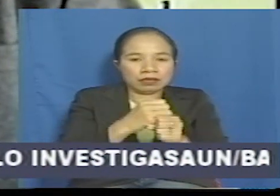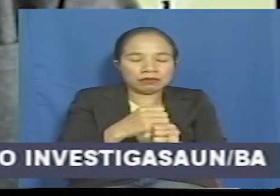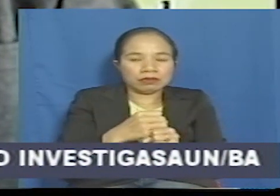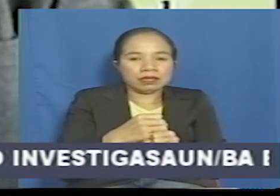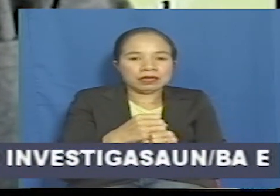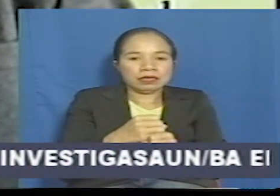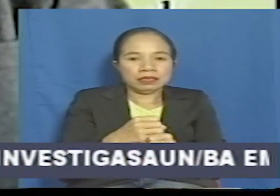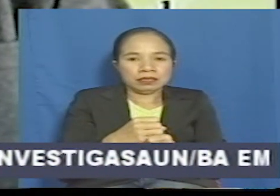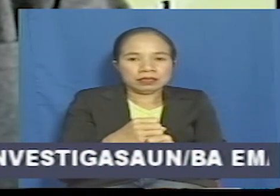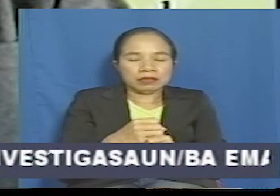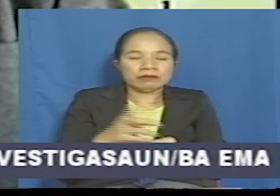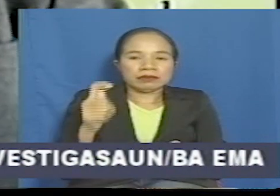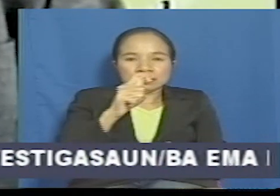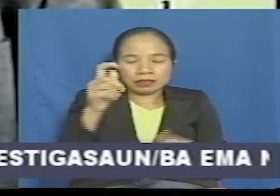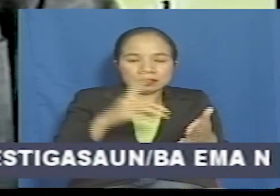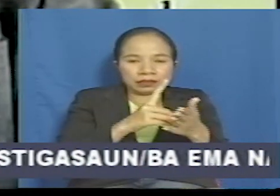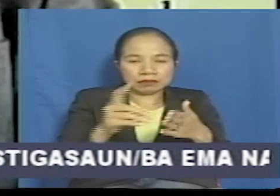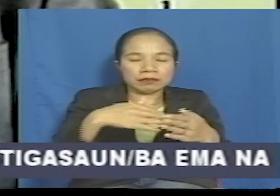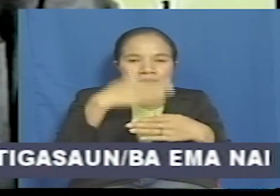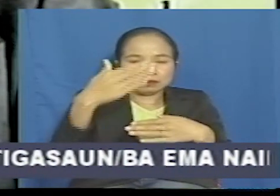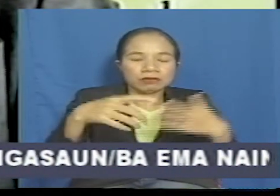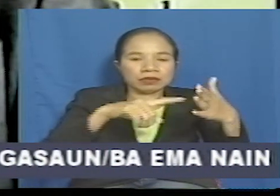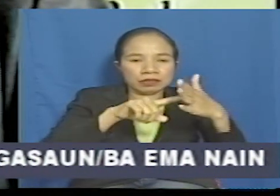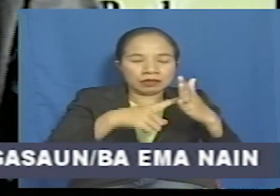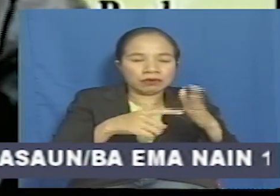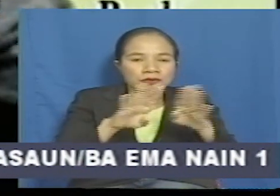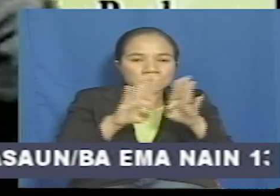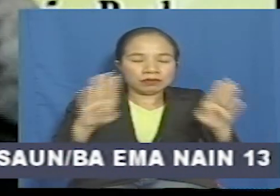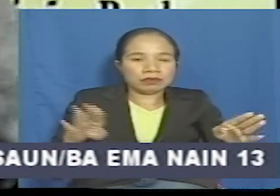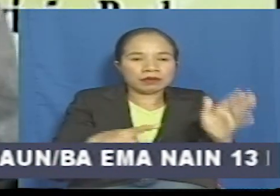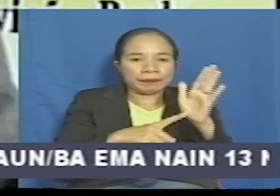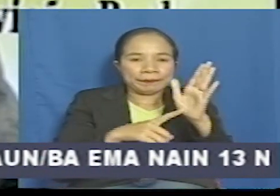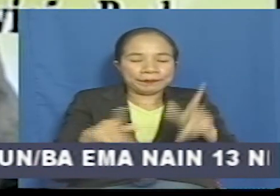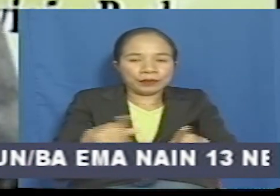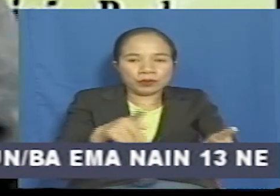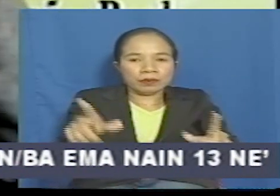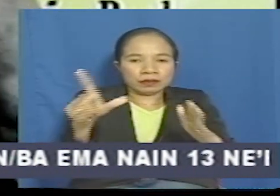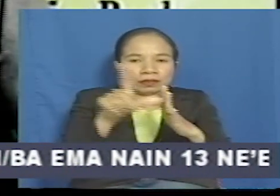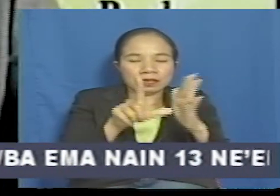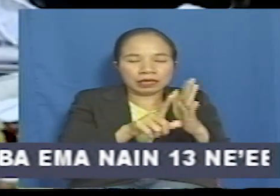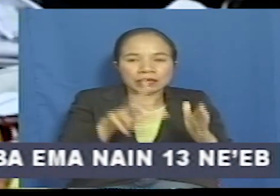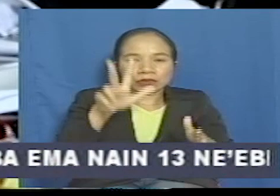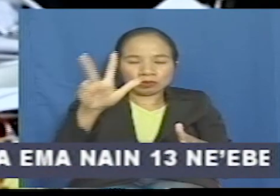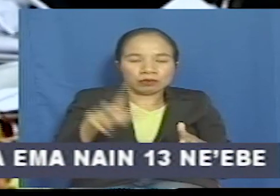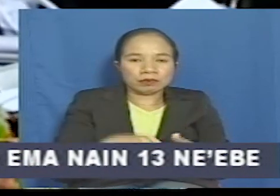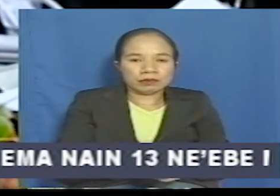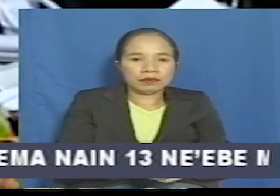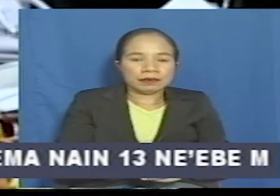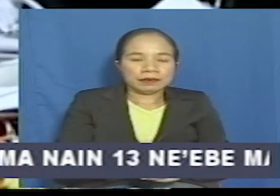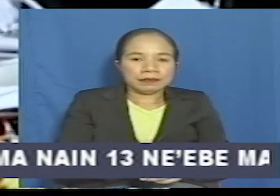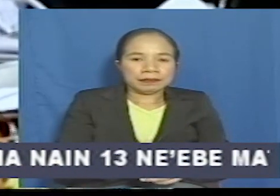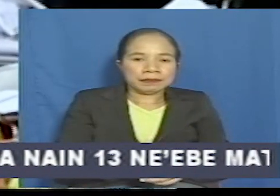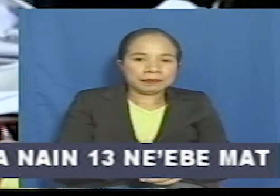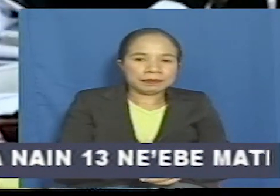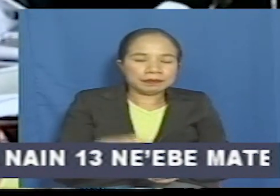Então, terça semana, a Ihaona, a audiência pública para a lei Tolune, pacote Tolune. Ex-ministro da Administração